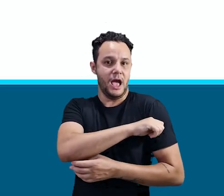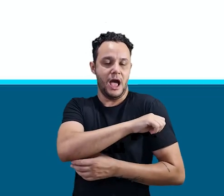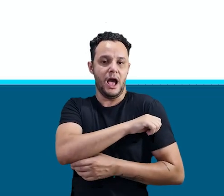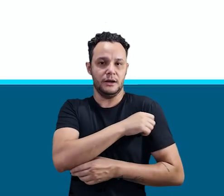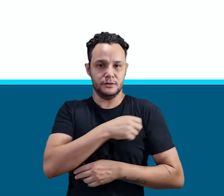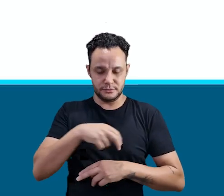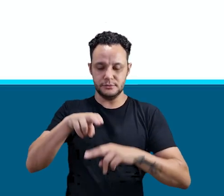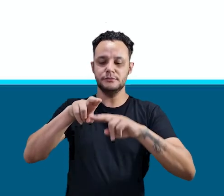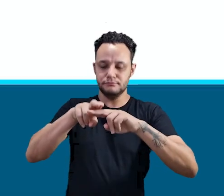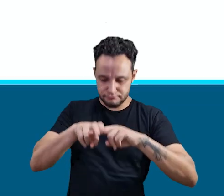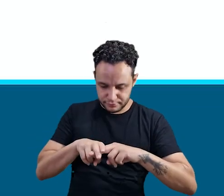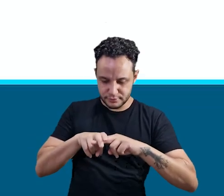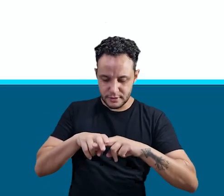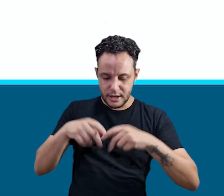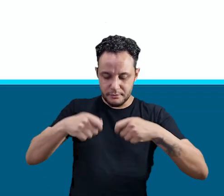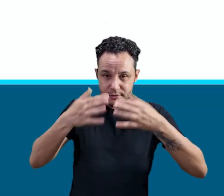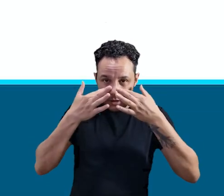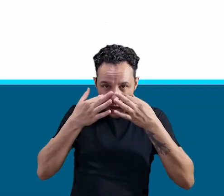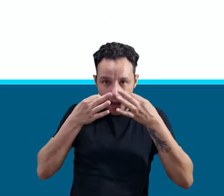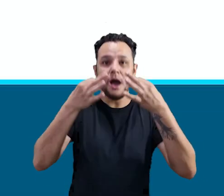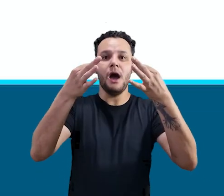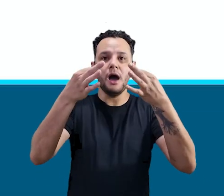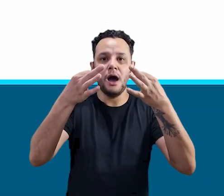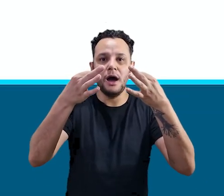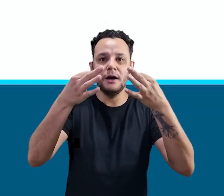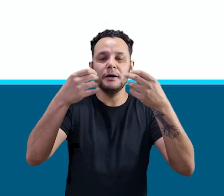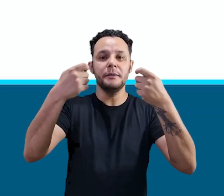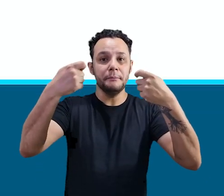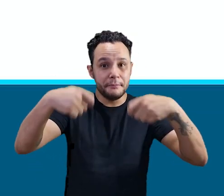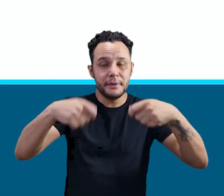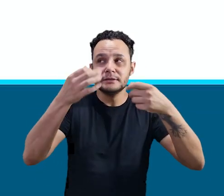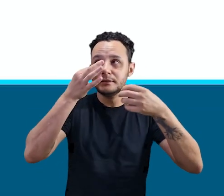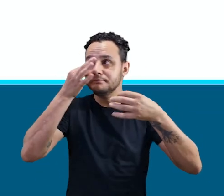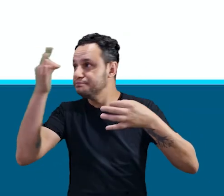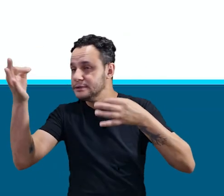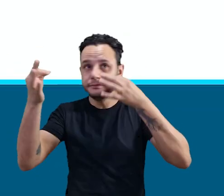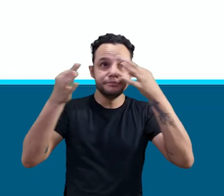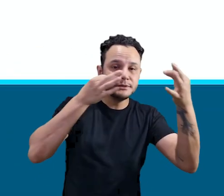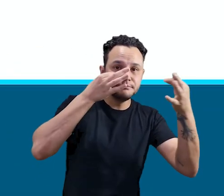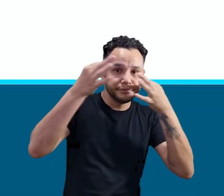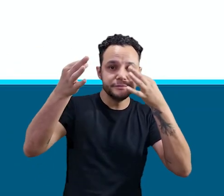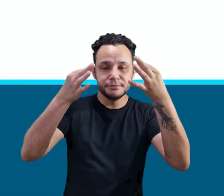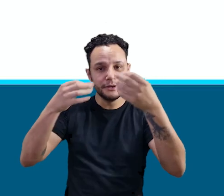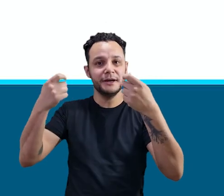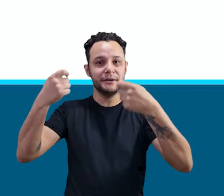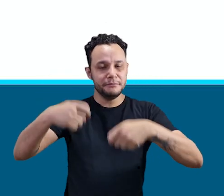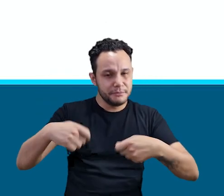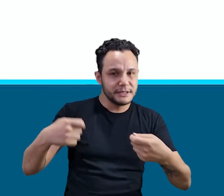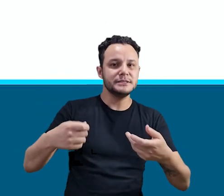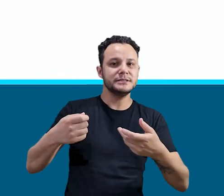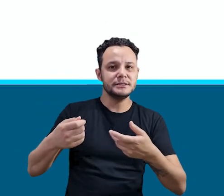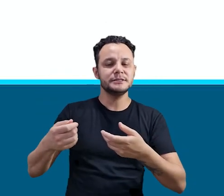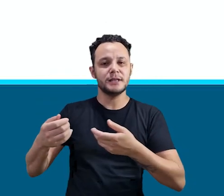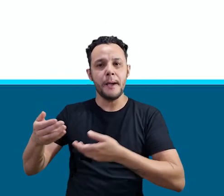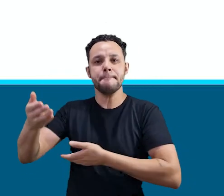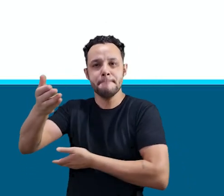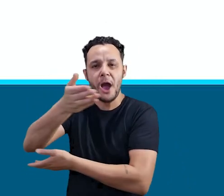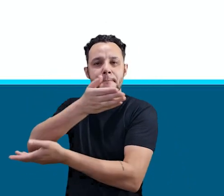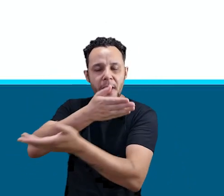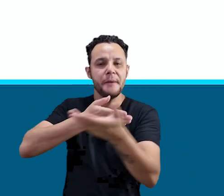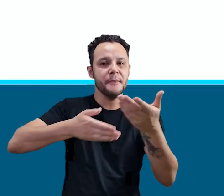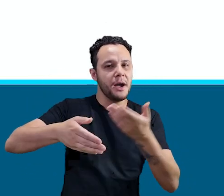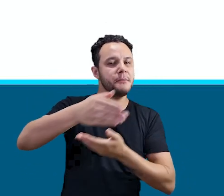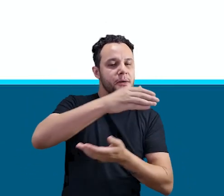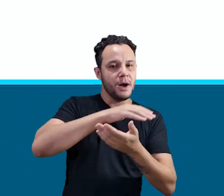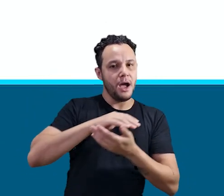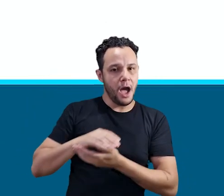precisa atentar. Toda criança, para conseguir aprender, ela não precisa olhar para o quadro, ela não precisa atentar para a professora, não precisa